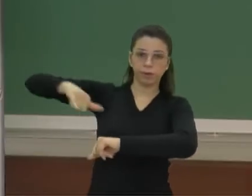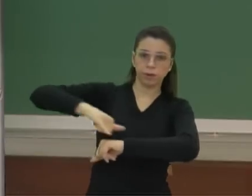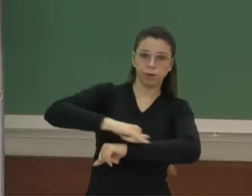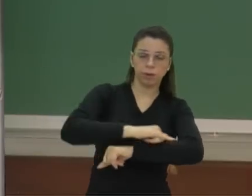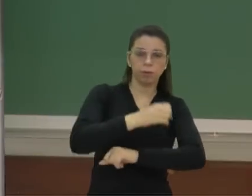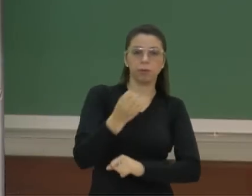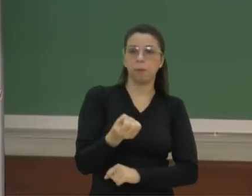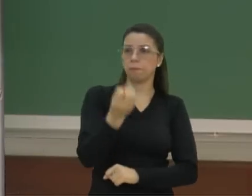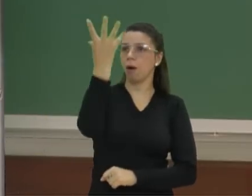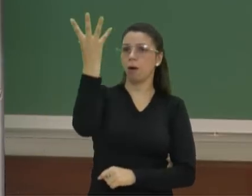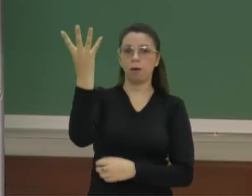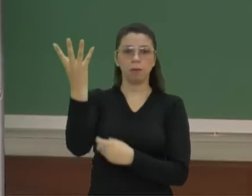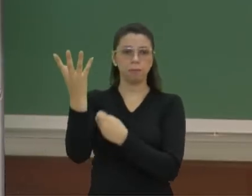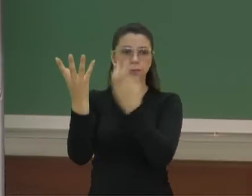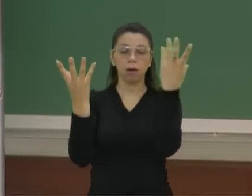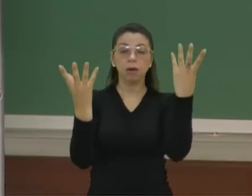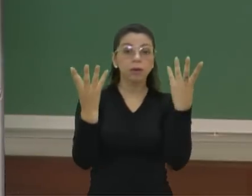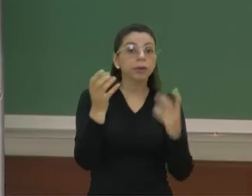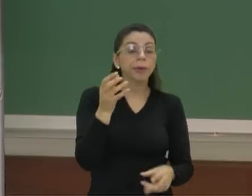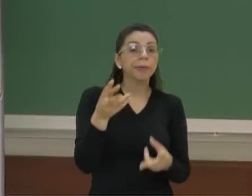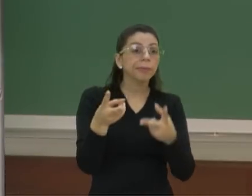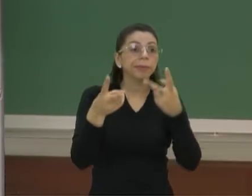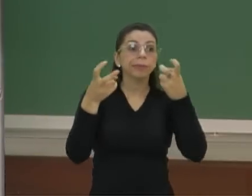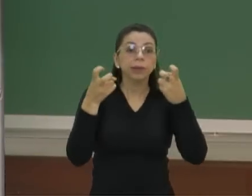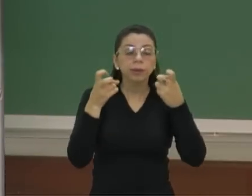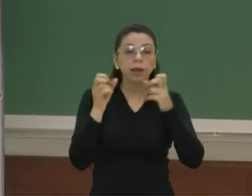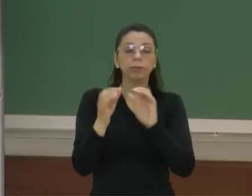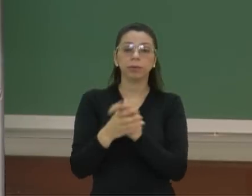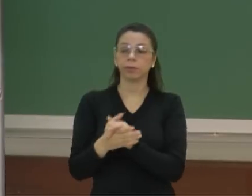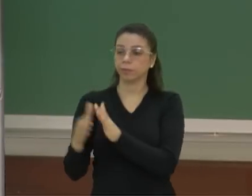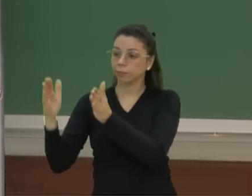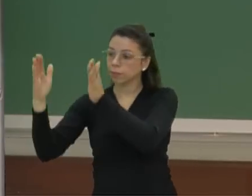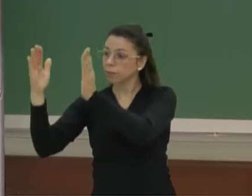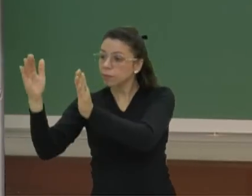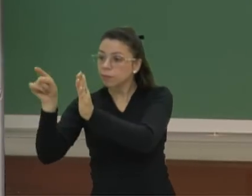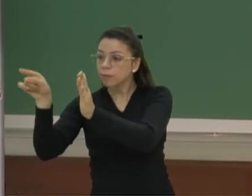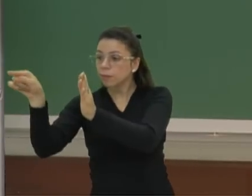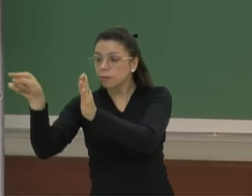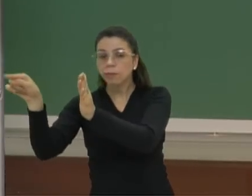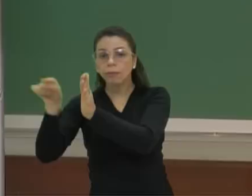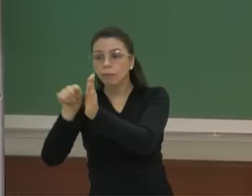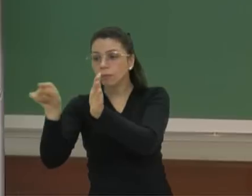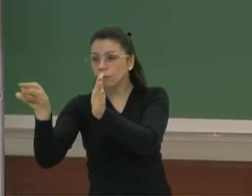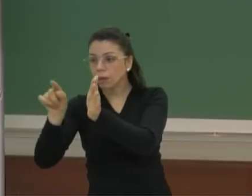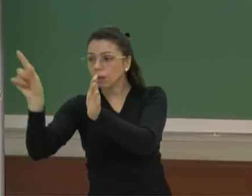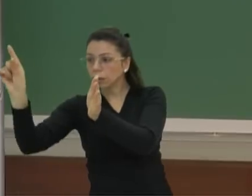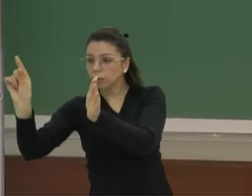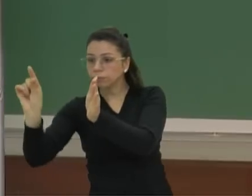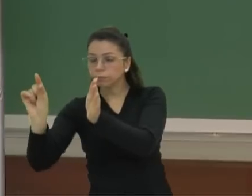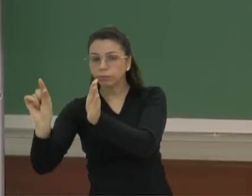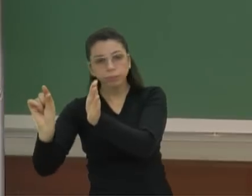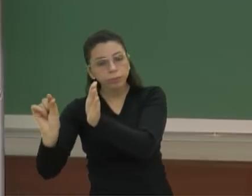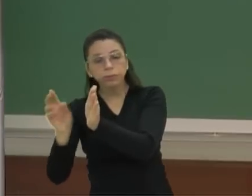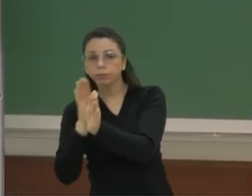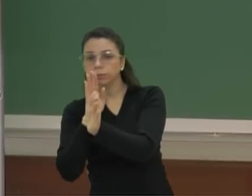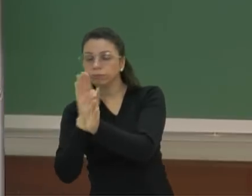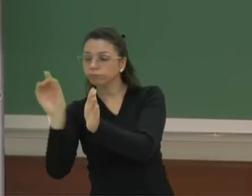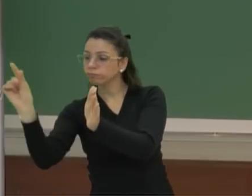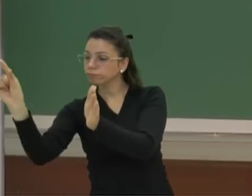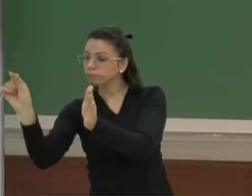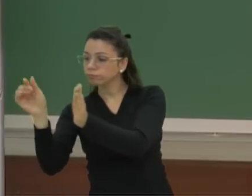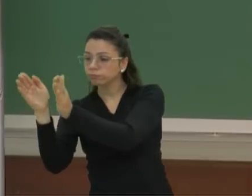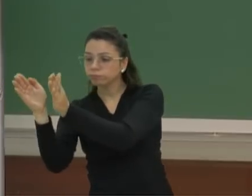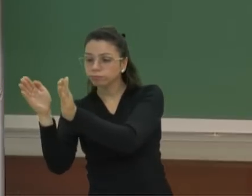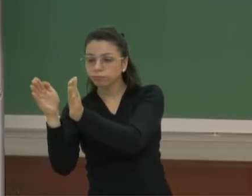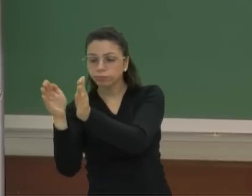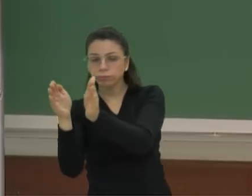artifício. Então percebam que esta linha passa de um som relativamente baixo, quieto, partindo para o